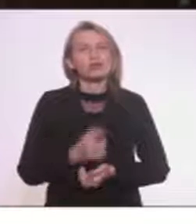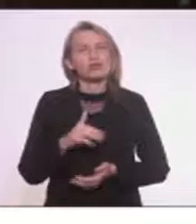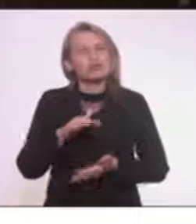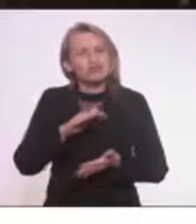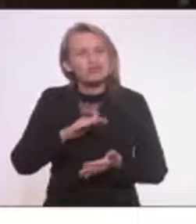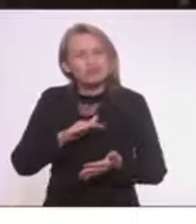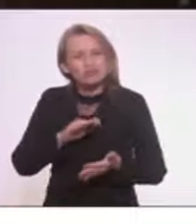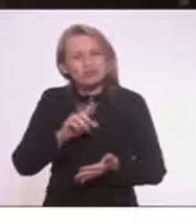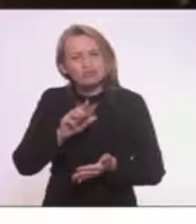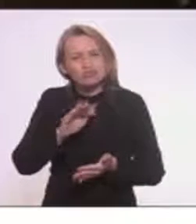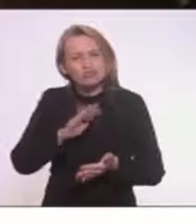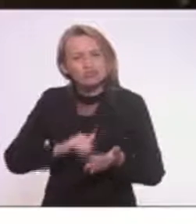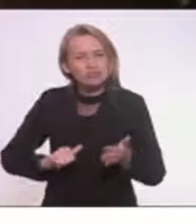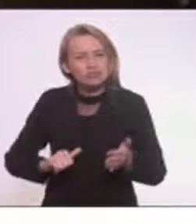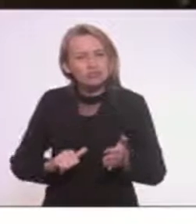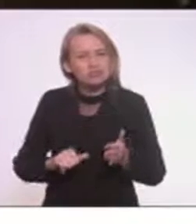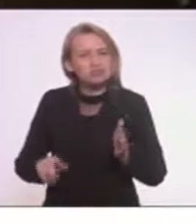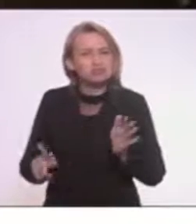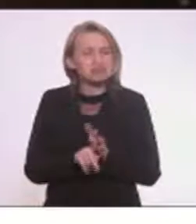o quórum desse projeto,